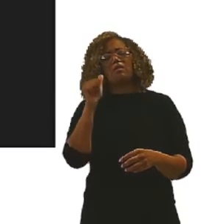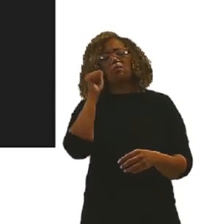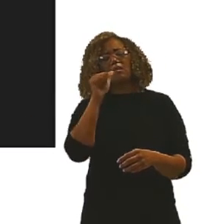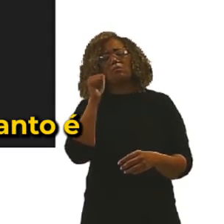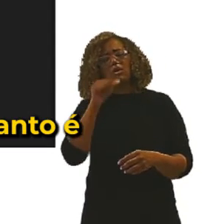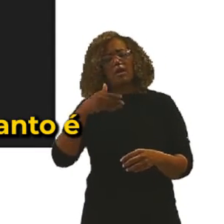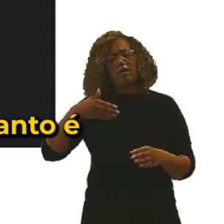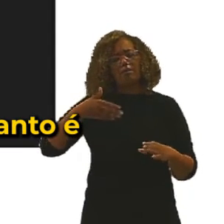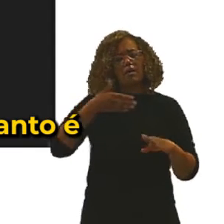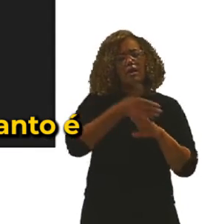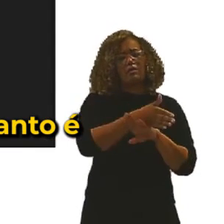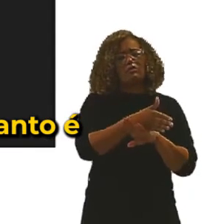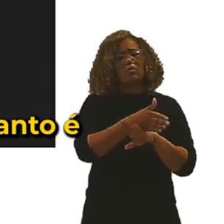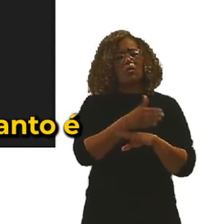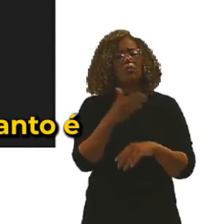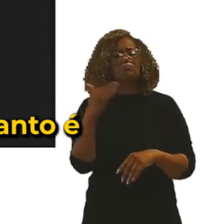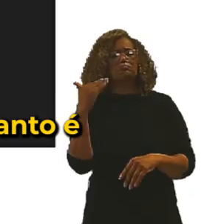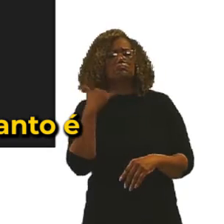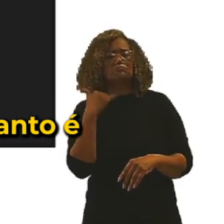Federal,